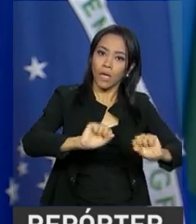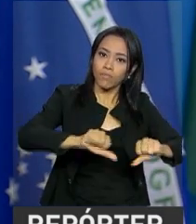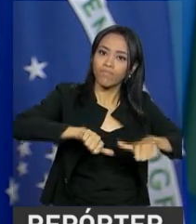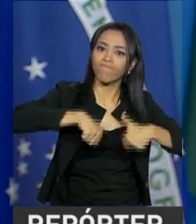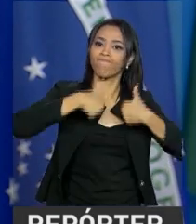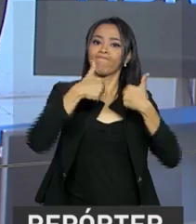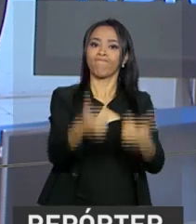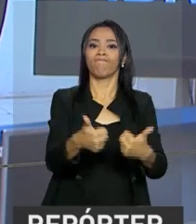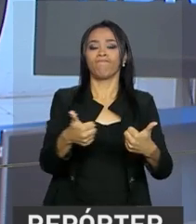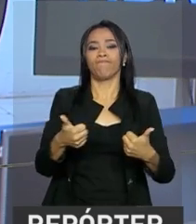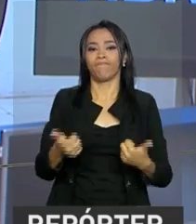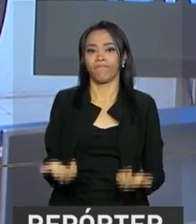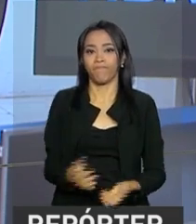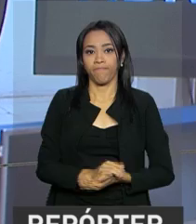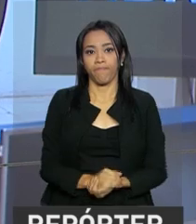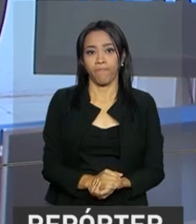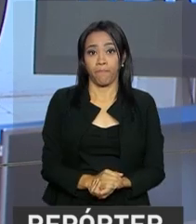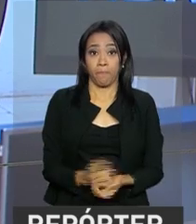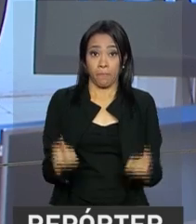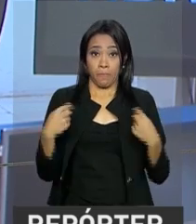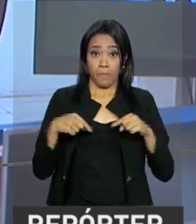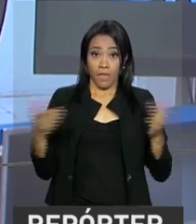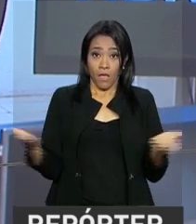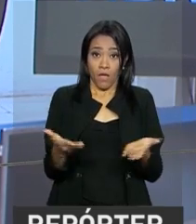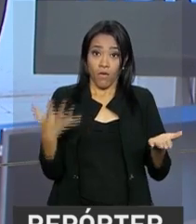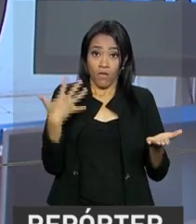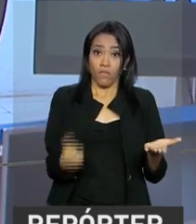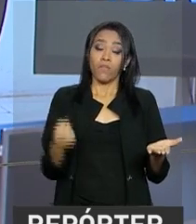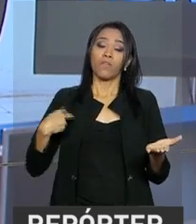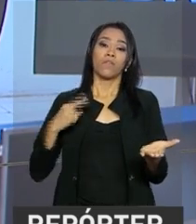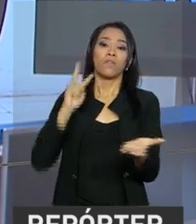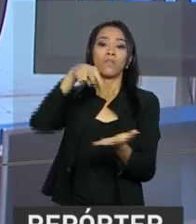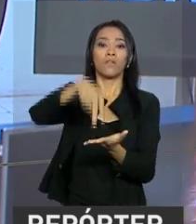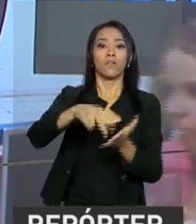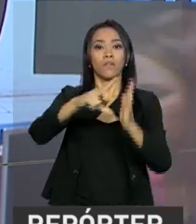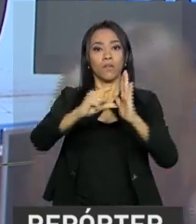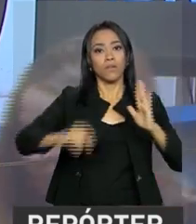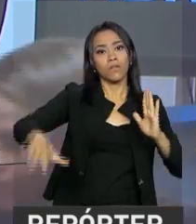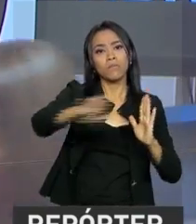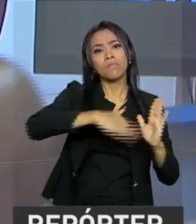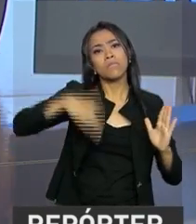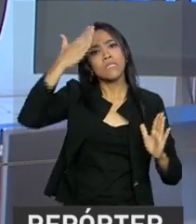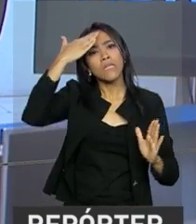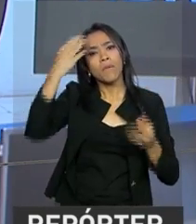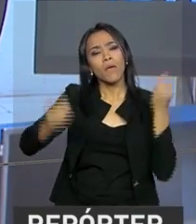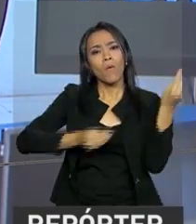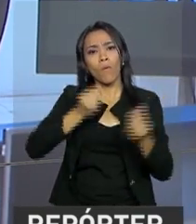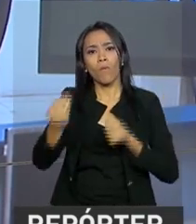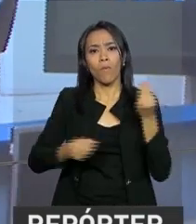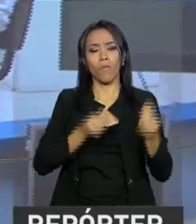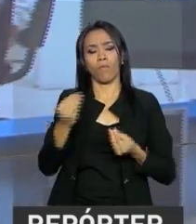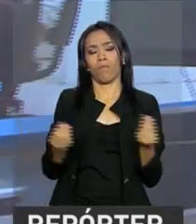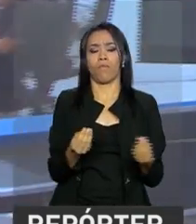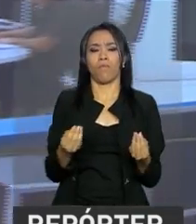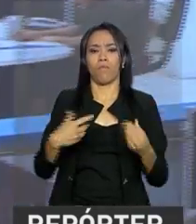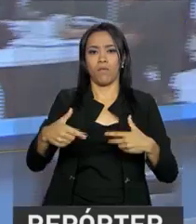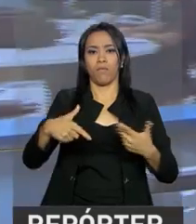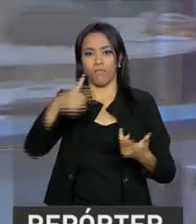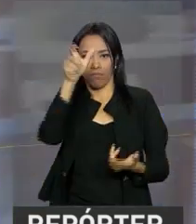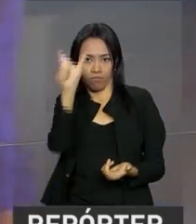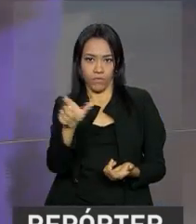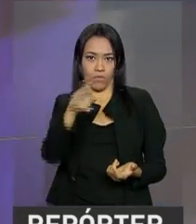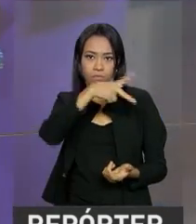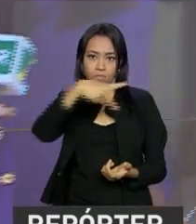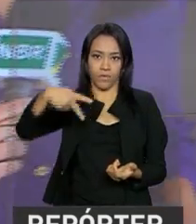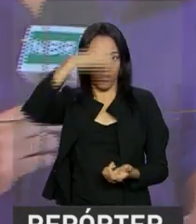neste momento vamos agora ao vivo ao palácio Planalto saber a programação do presidente Michel Temer nessa quarta-feira a repórter